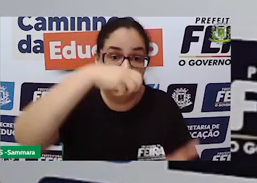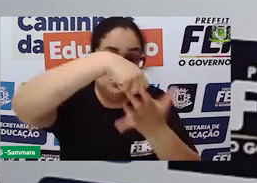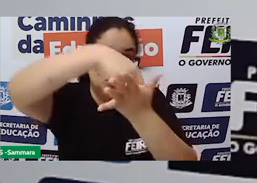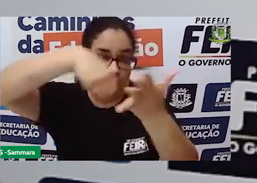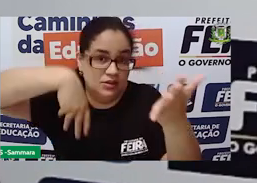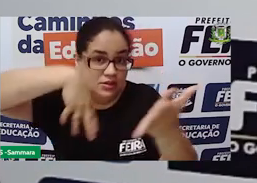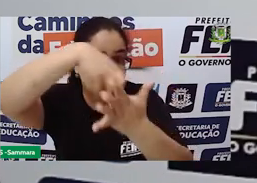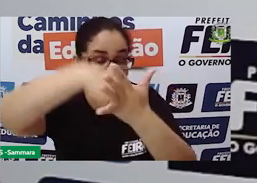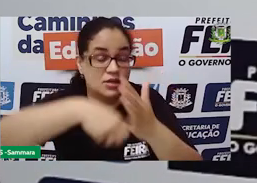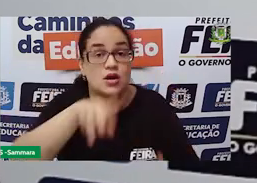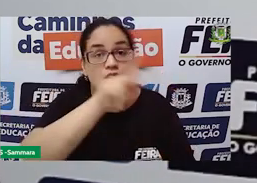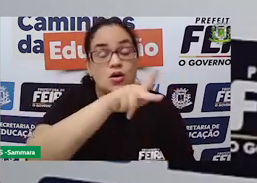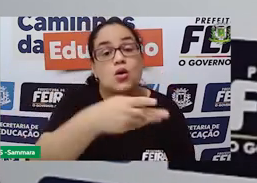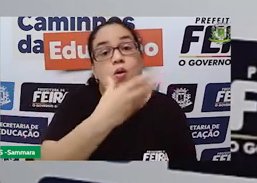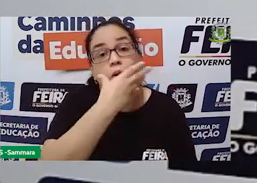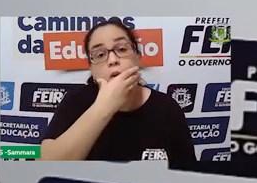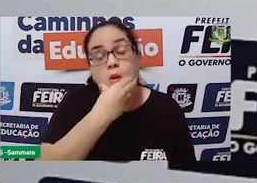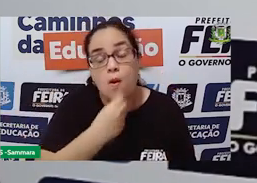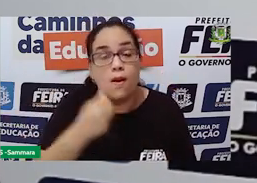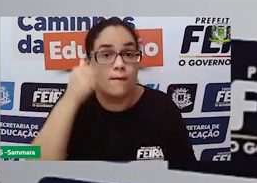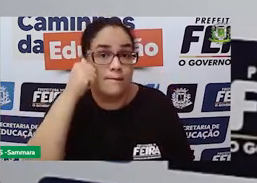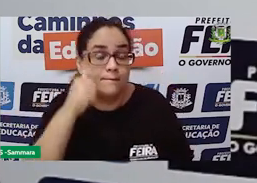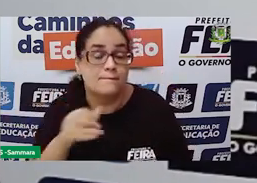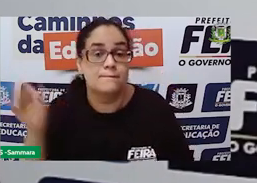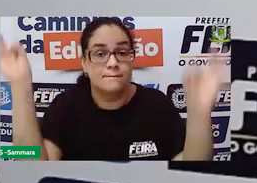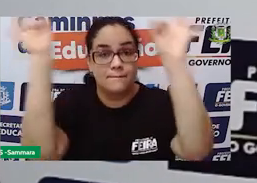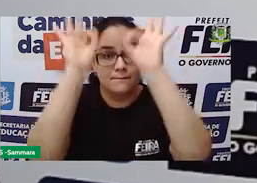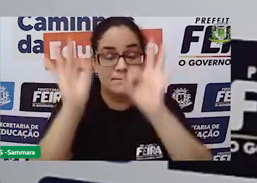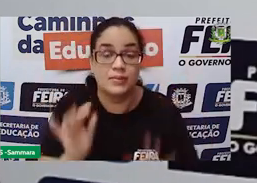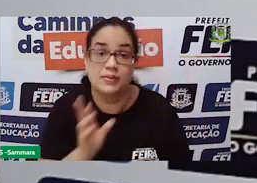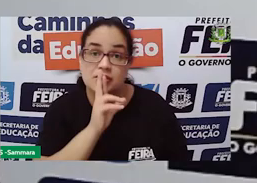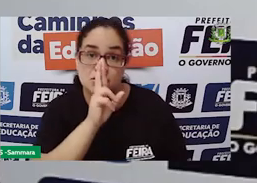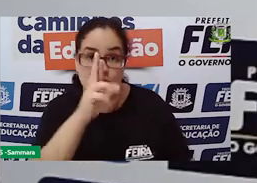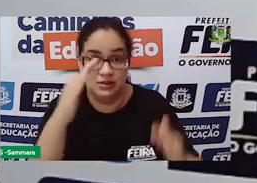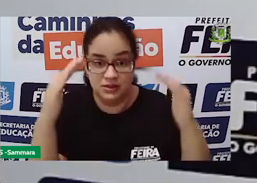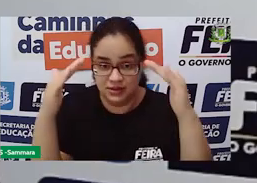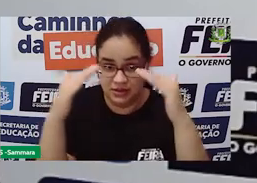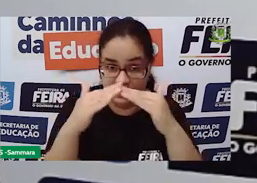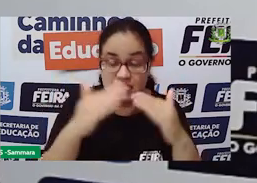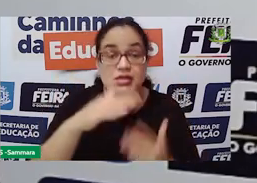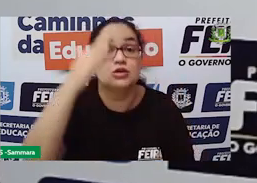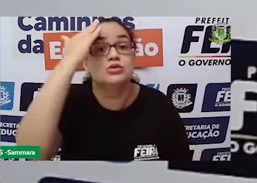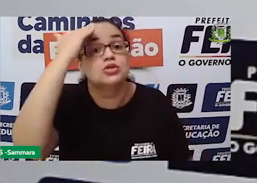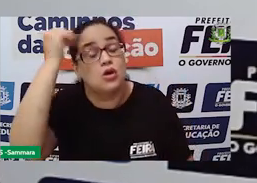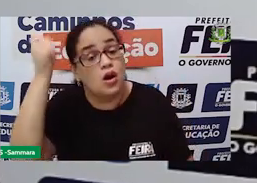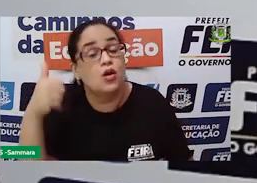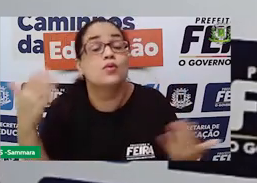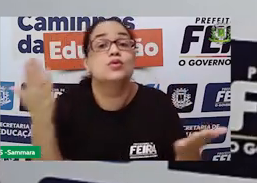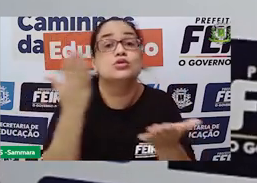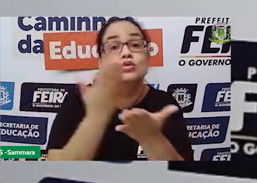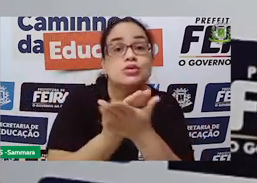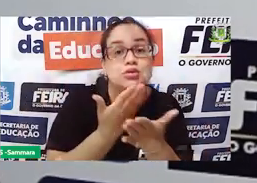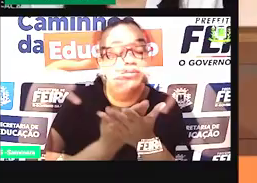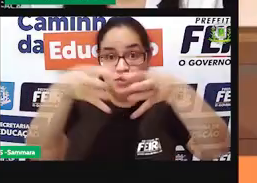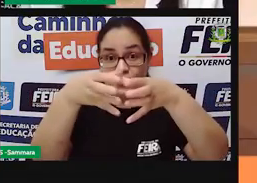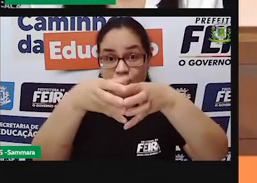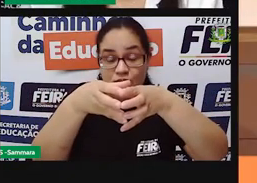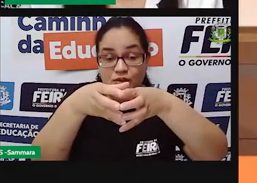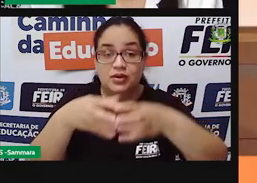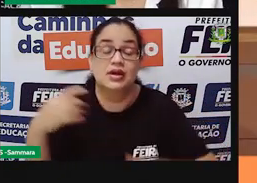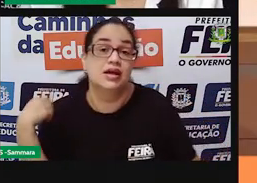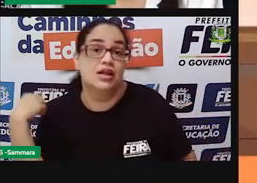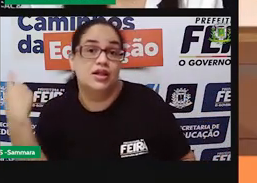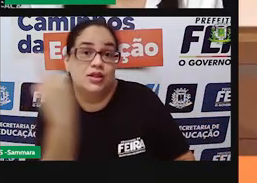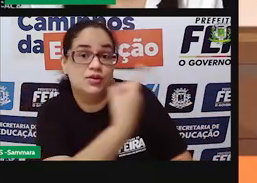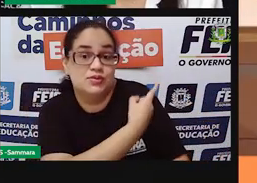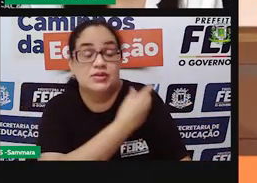sua pró ou seu professor preparou para você fazer de casa. Vamos lá saber sobre o que estudaremos hoje?